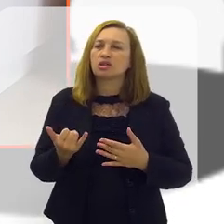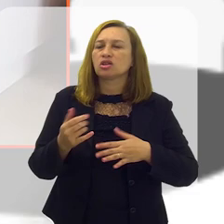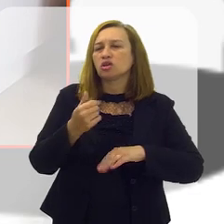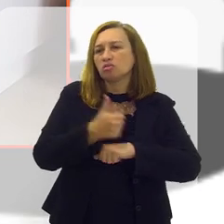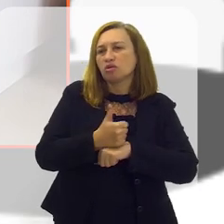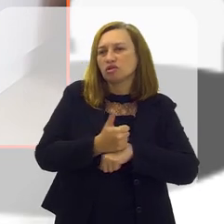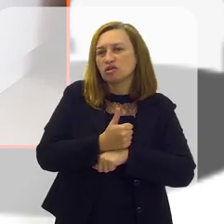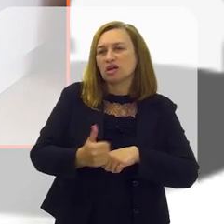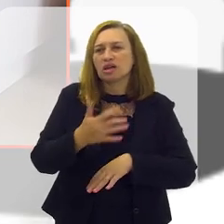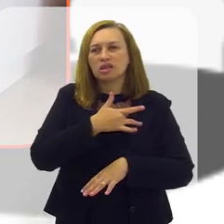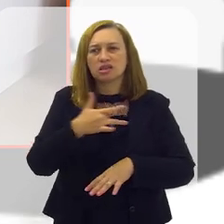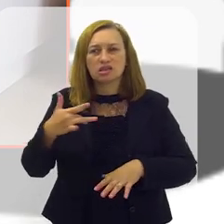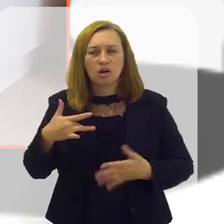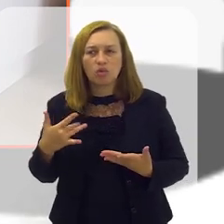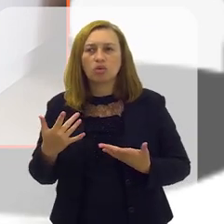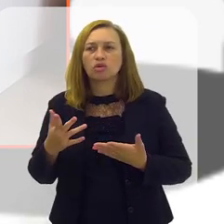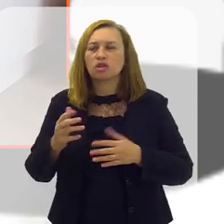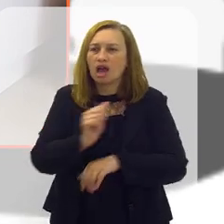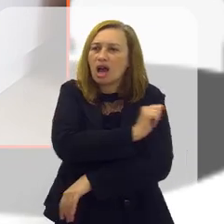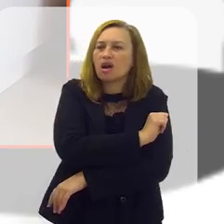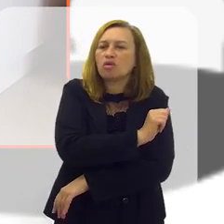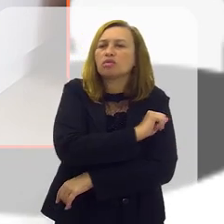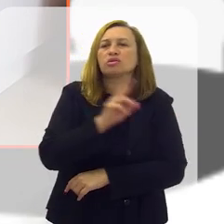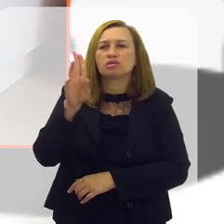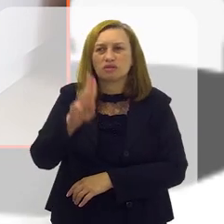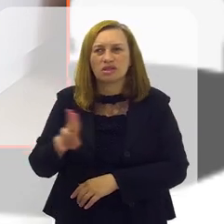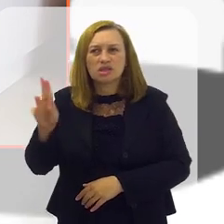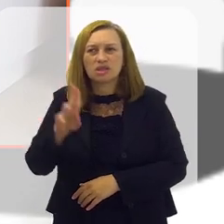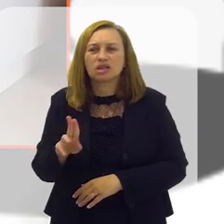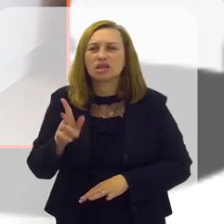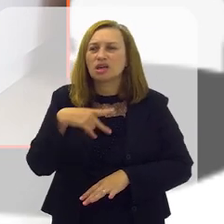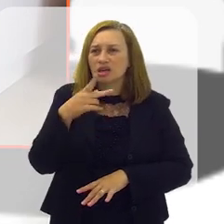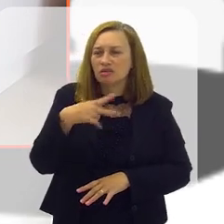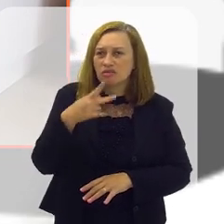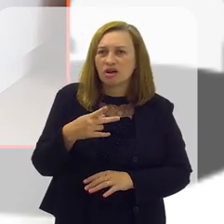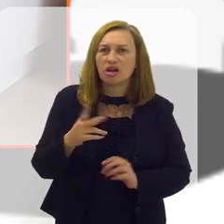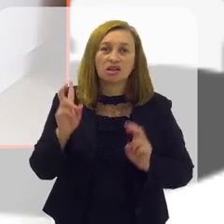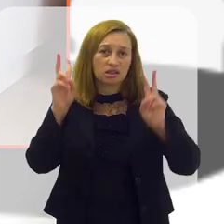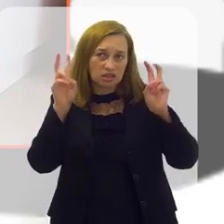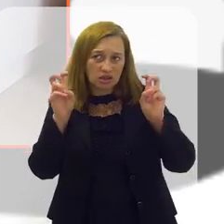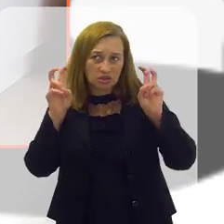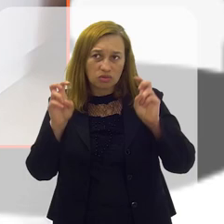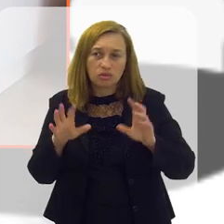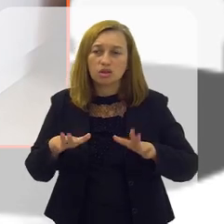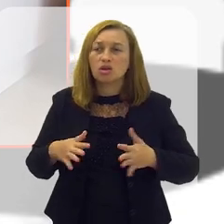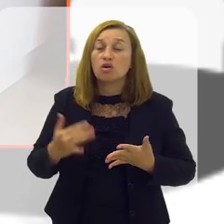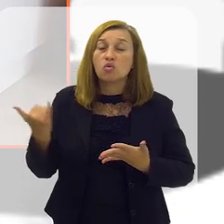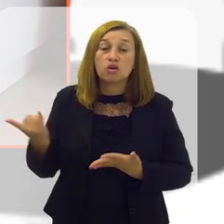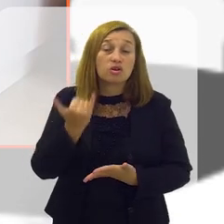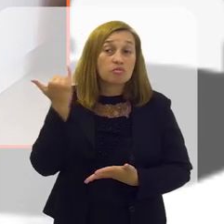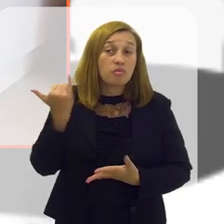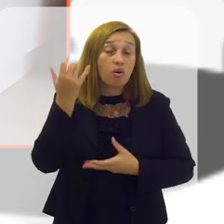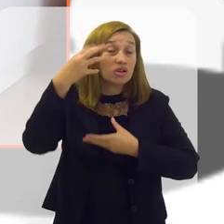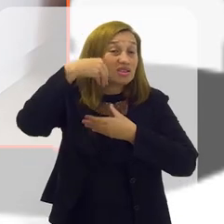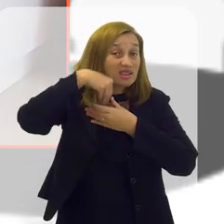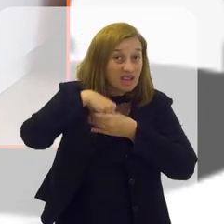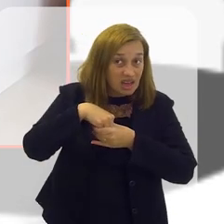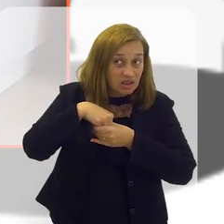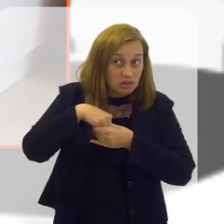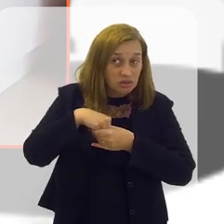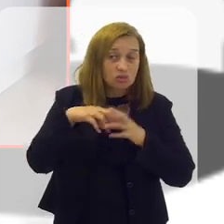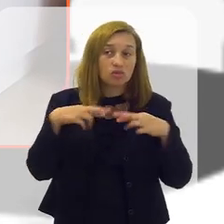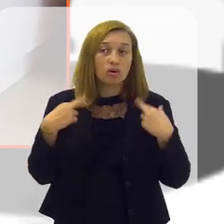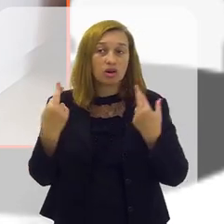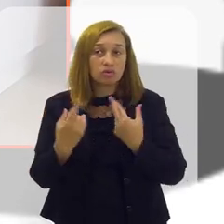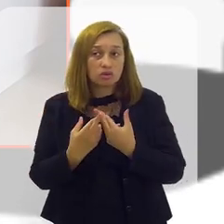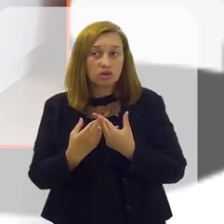profissionais de saúde, estudantes universitários, e que fala dessas questões, né? Então, mas o que importa dentro